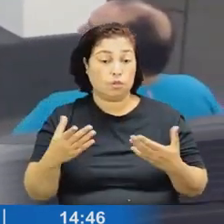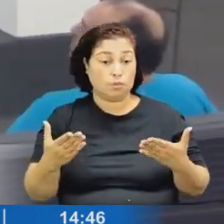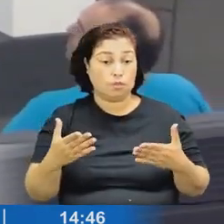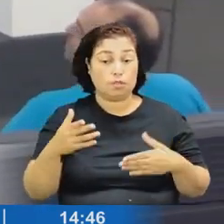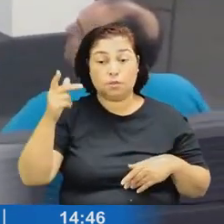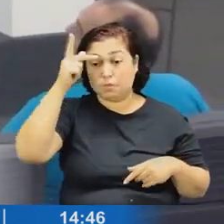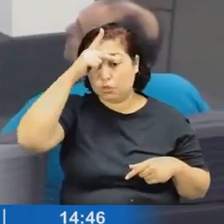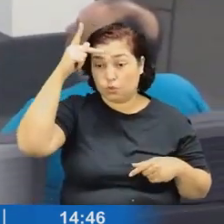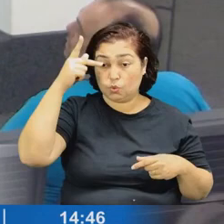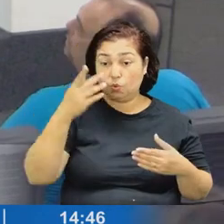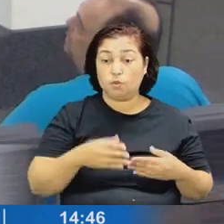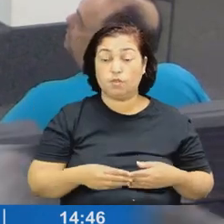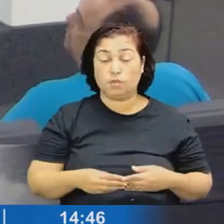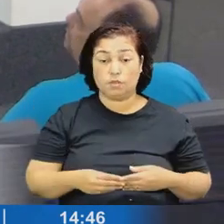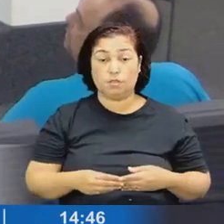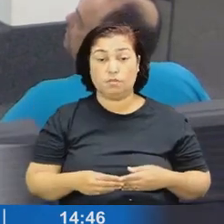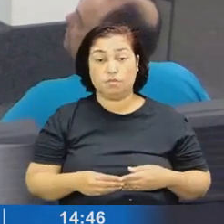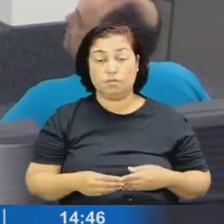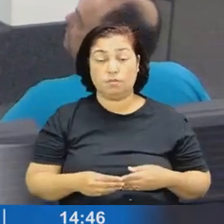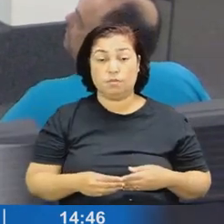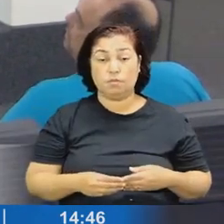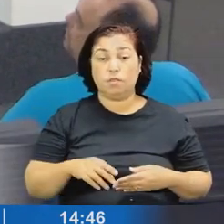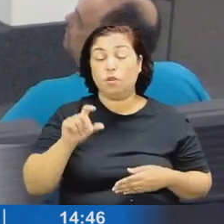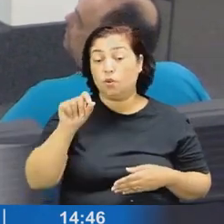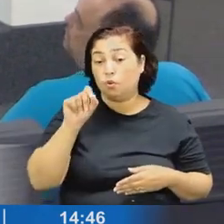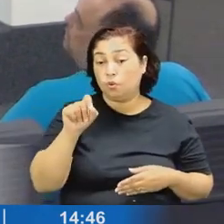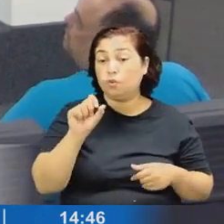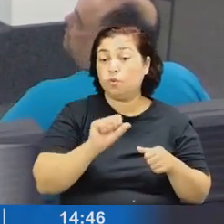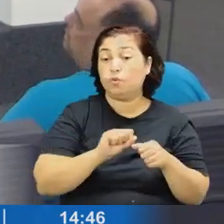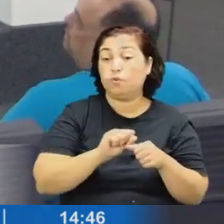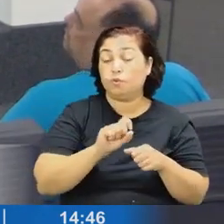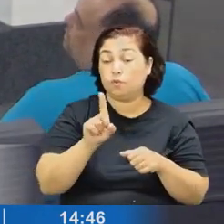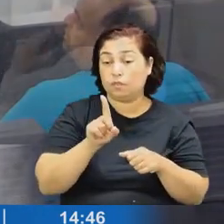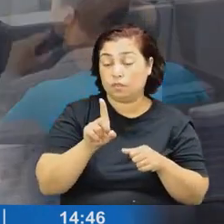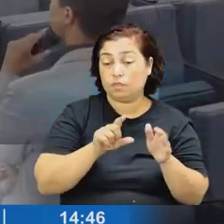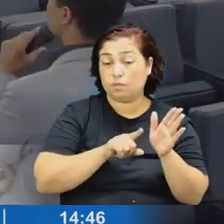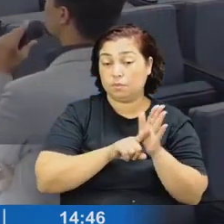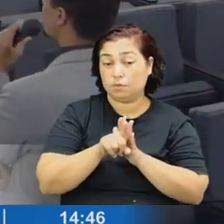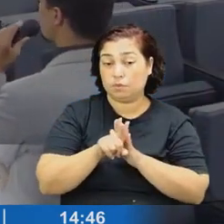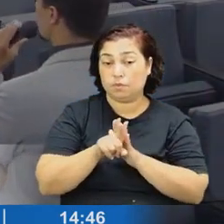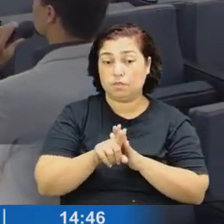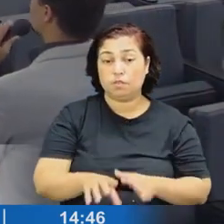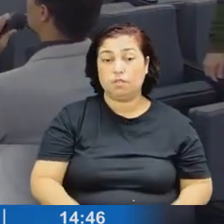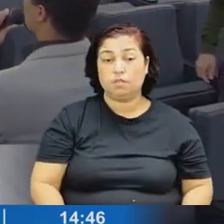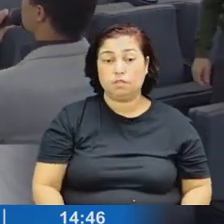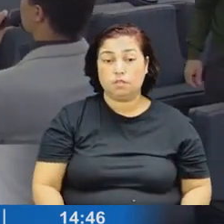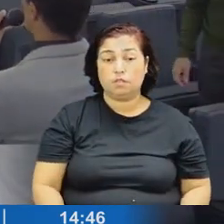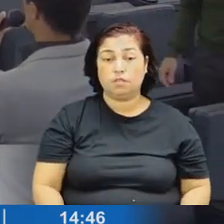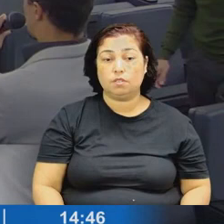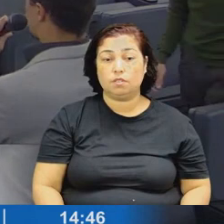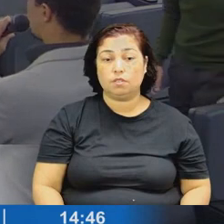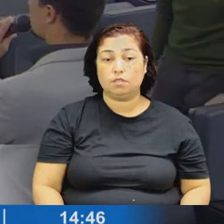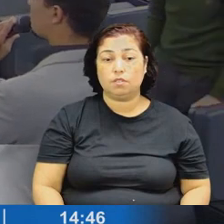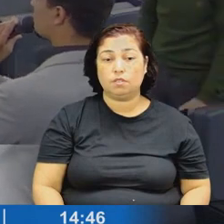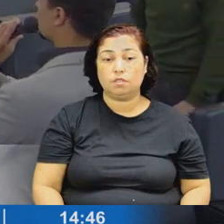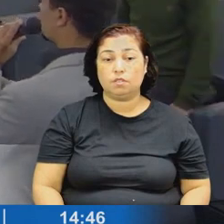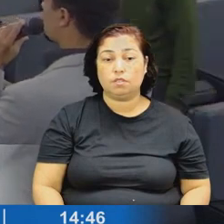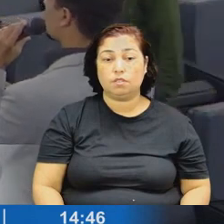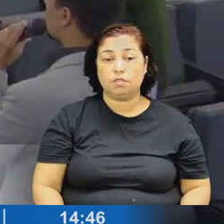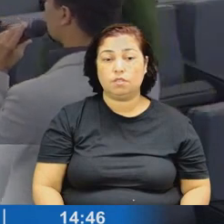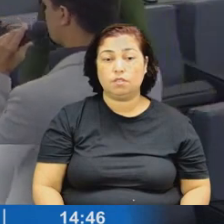realmente é pouco que que você faz lá amor fala para mim de tudo um pouco você tem alguma